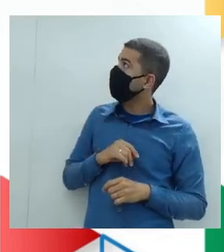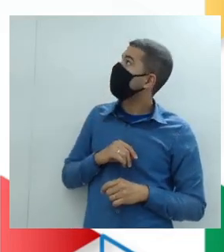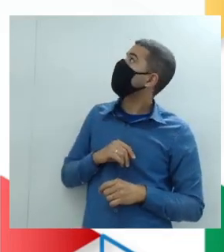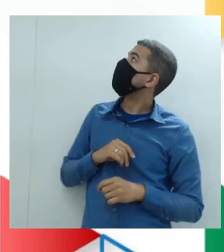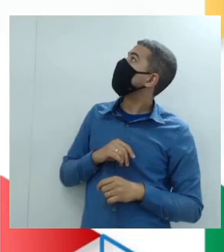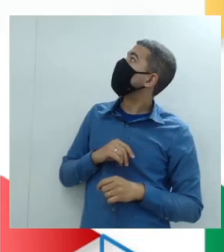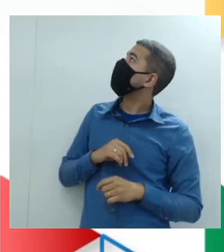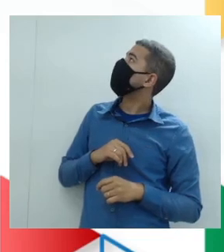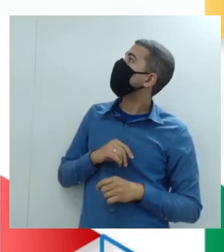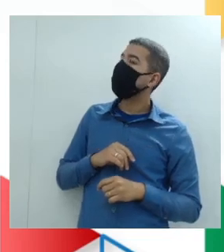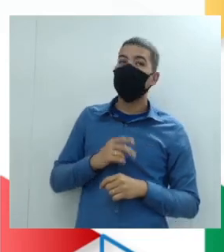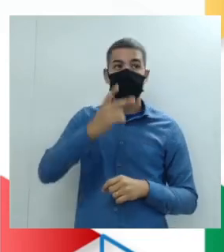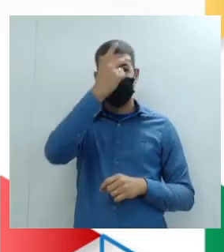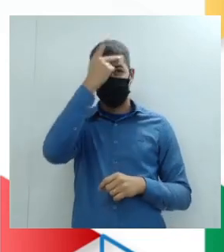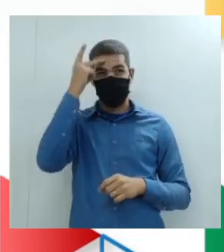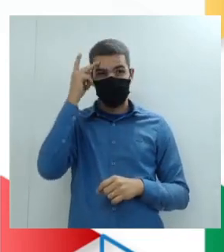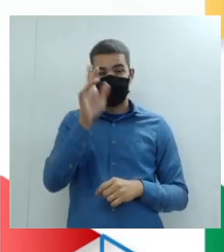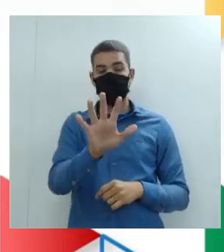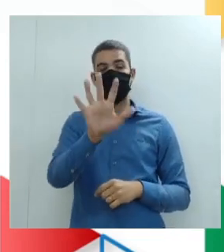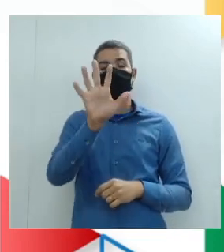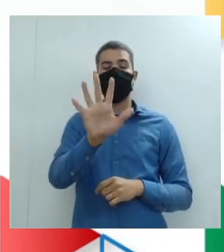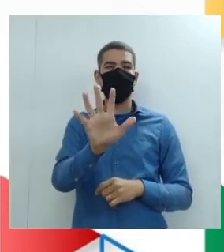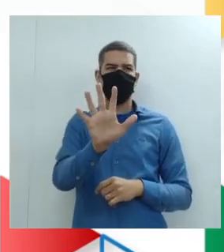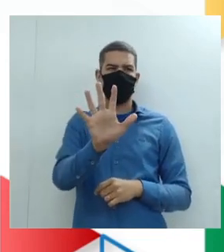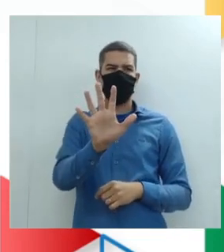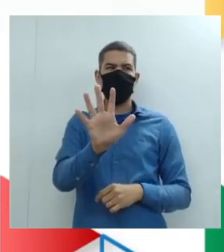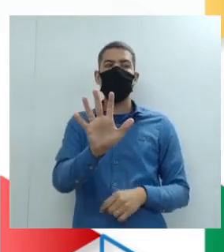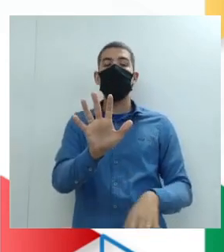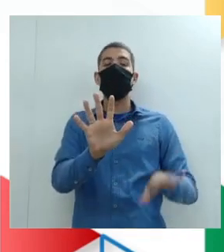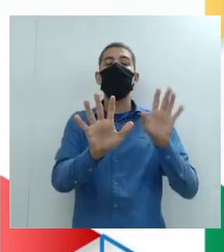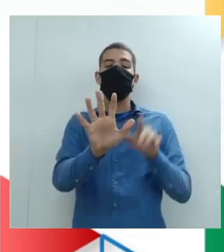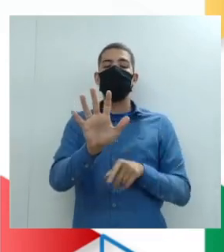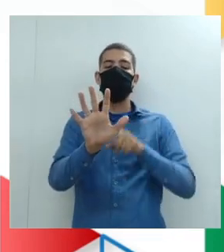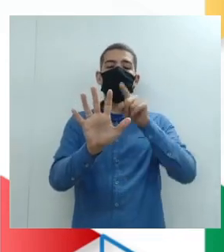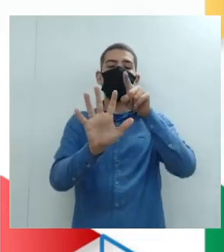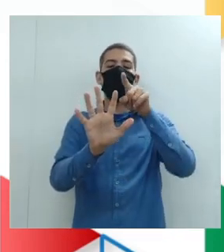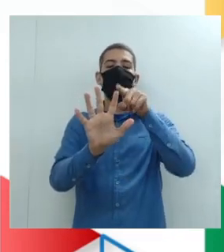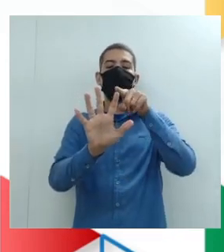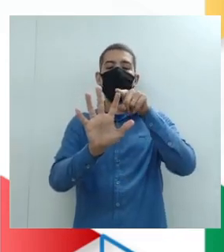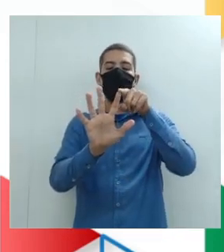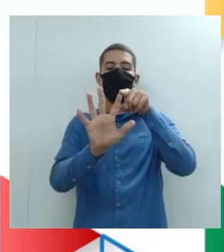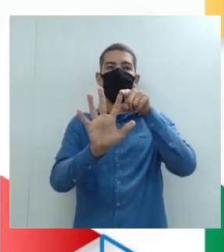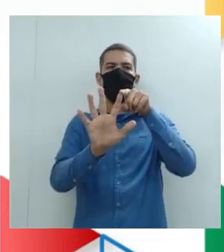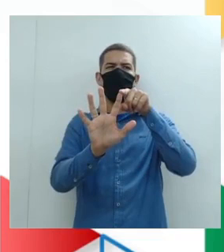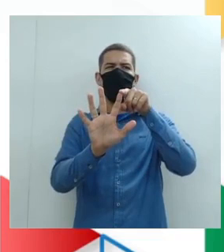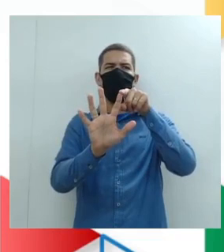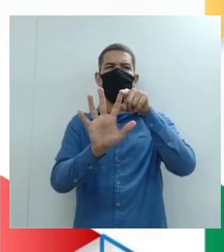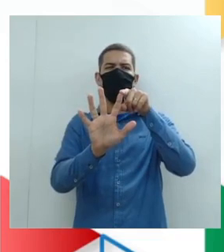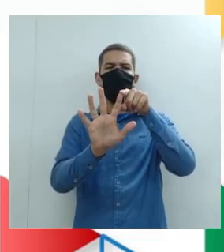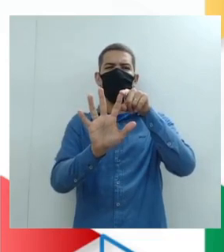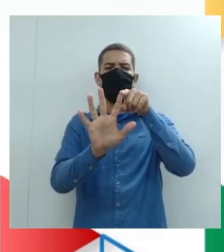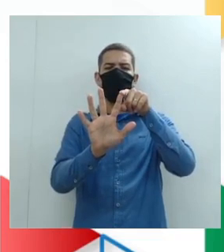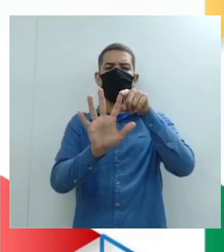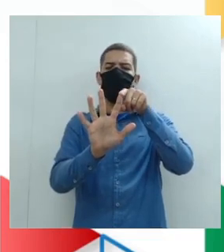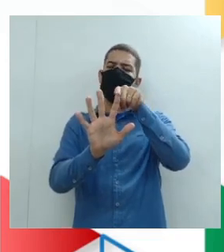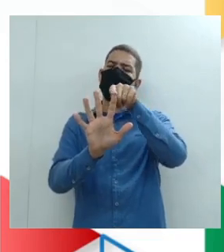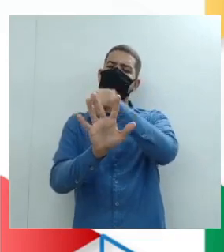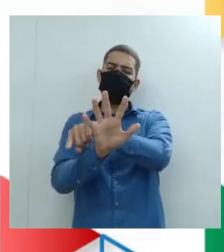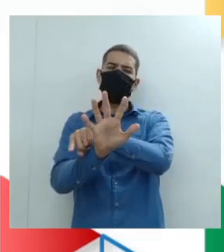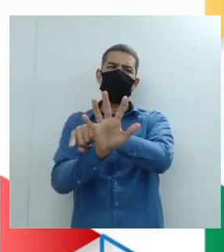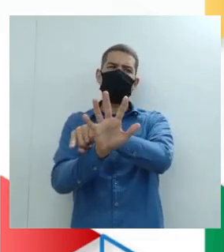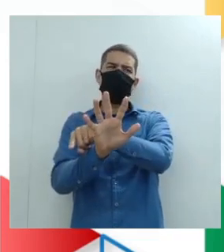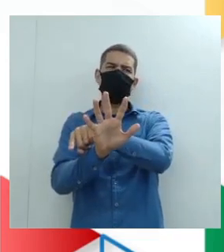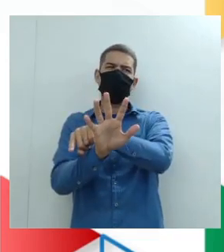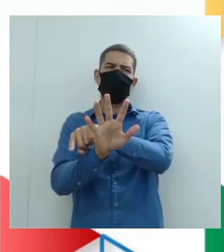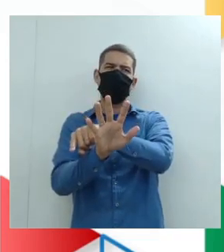esses 5 pessoas, tá? Eu tenho uma a cada 4. Esse 1 é essa figura